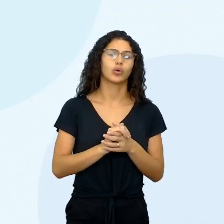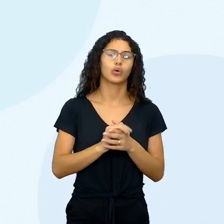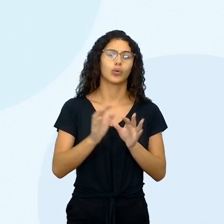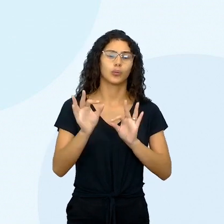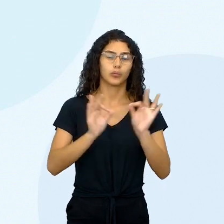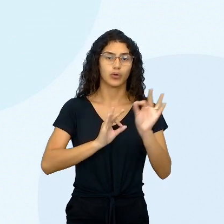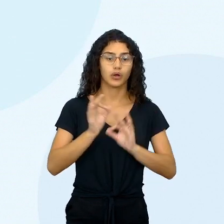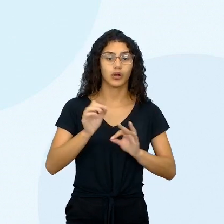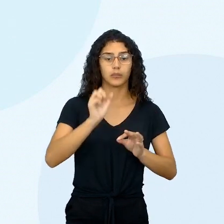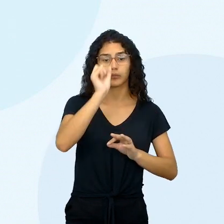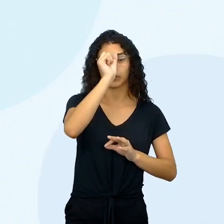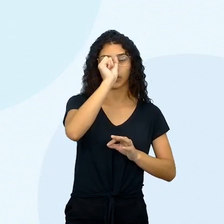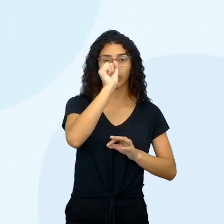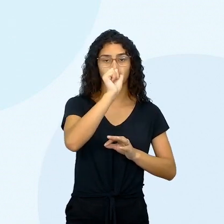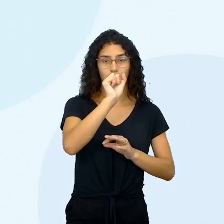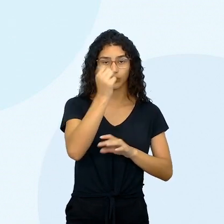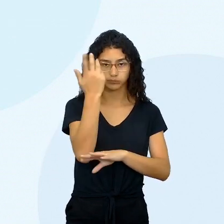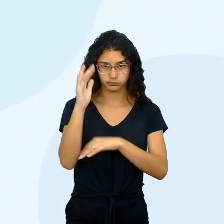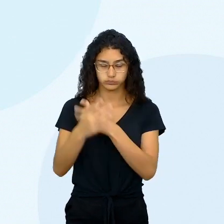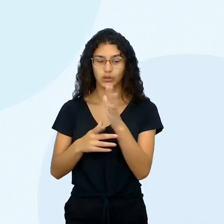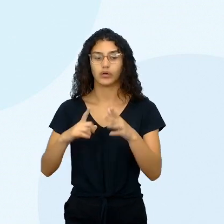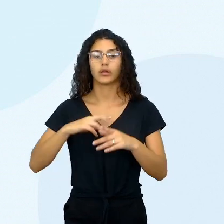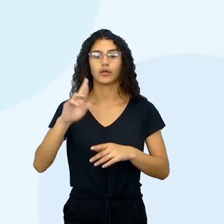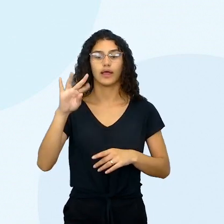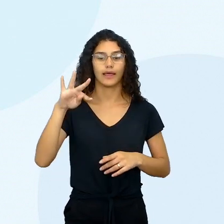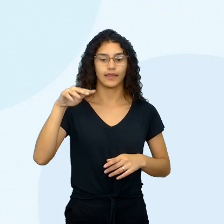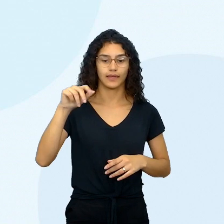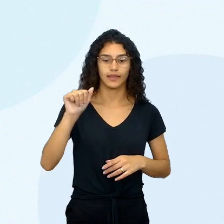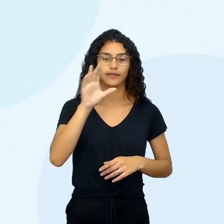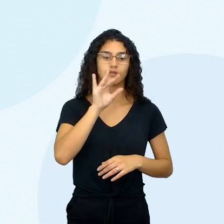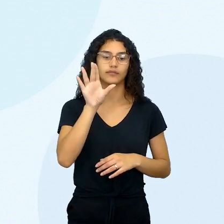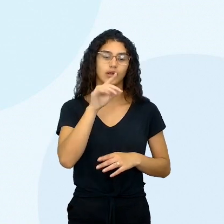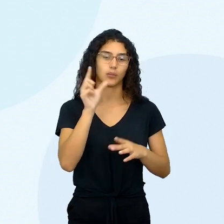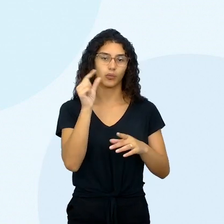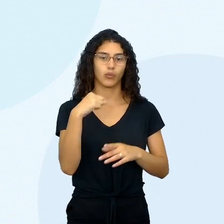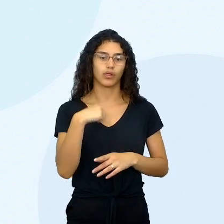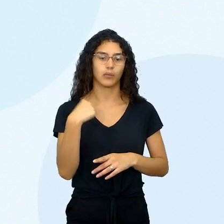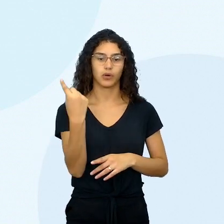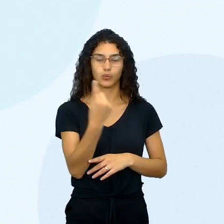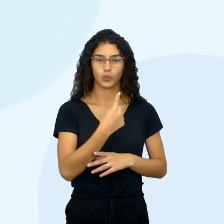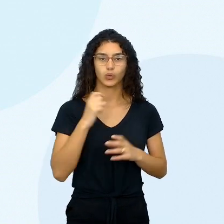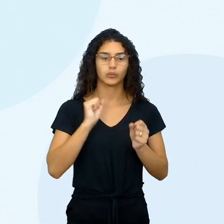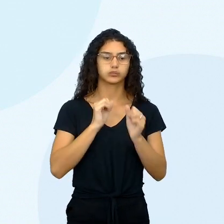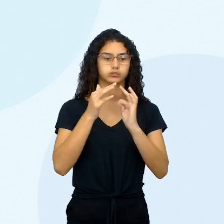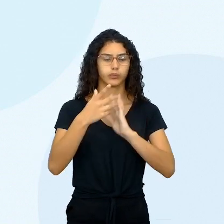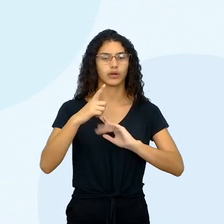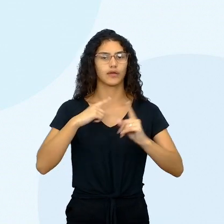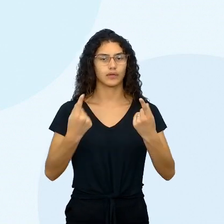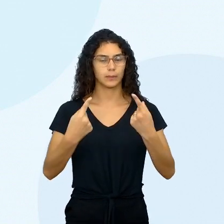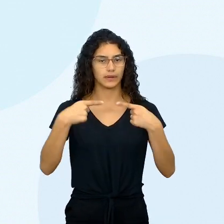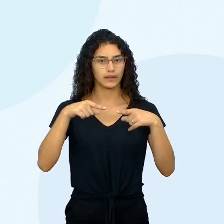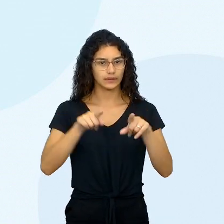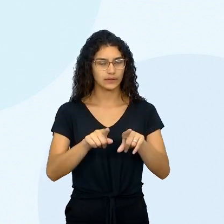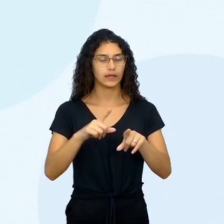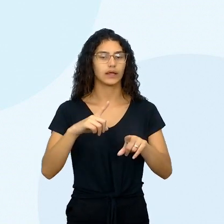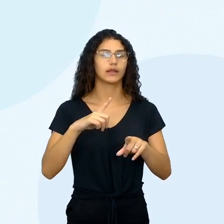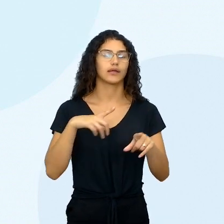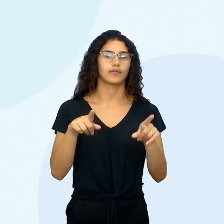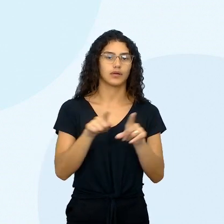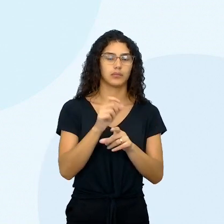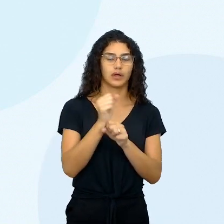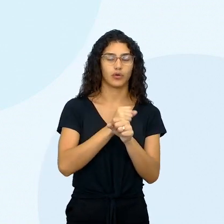do Programa de Alfabetização Ambiental. A Rita vai contar um pouquinho pra gente de todas as ações, né, dessa parceria de SEDUC e CIMA